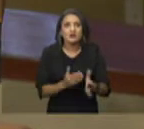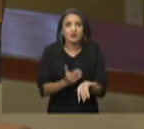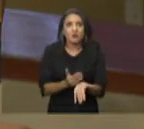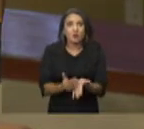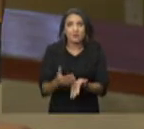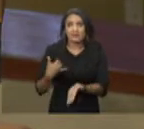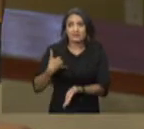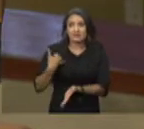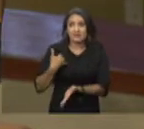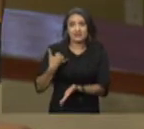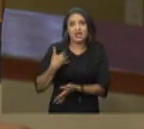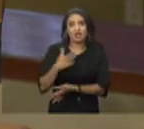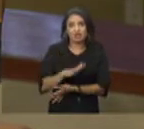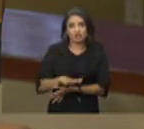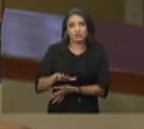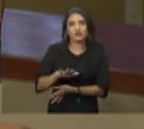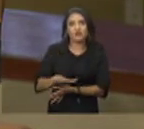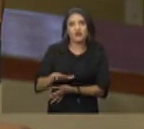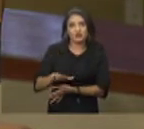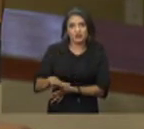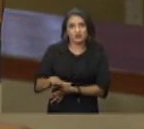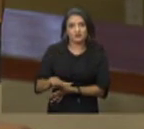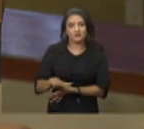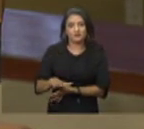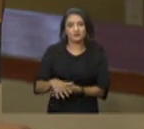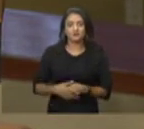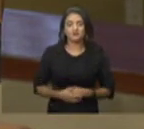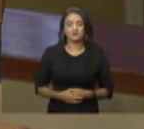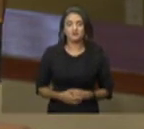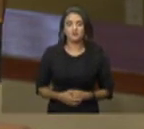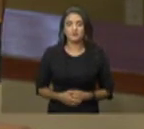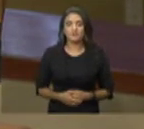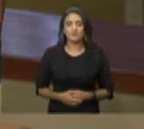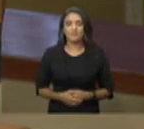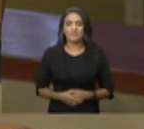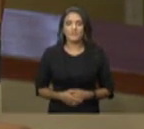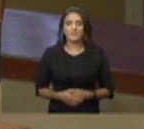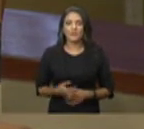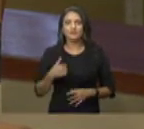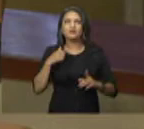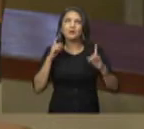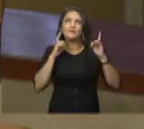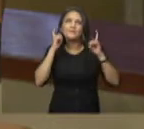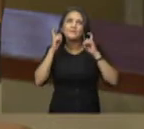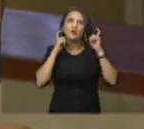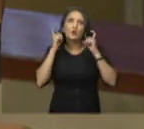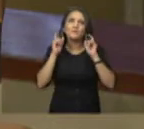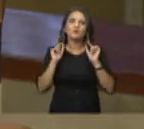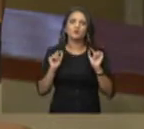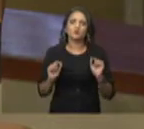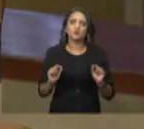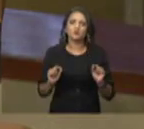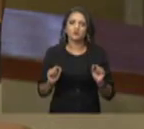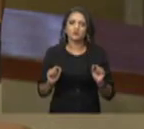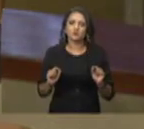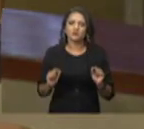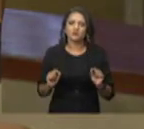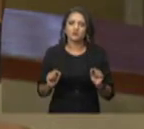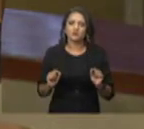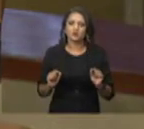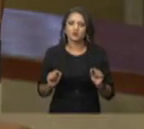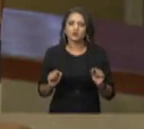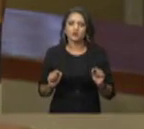idade infantil A minha preocupação Era exatamente essa que a corte